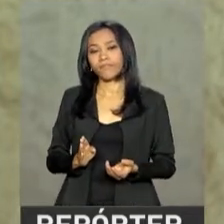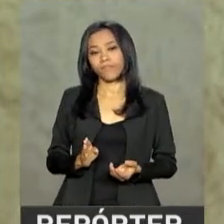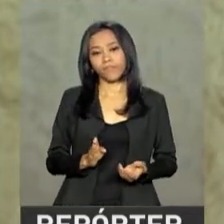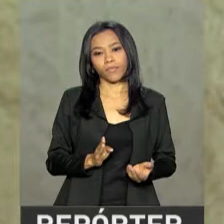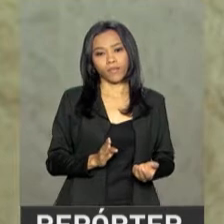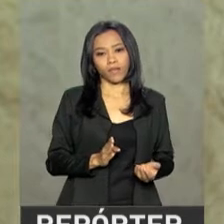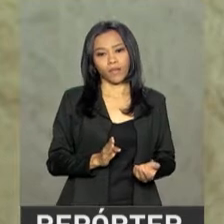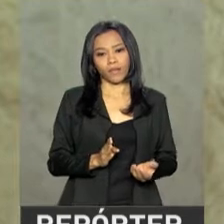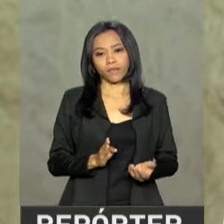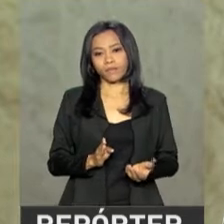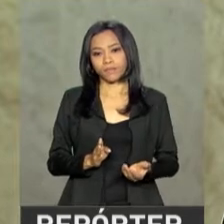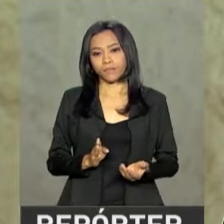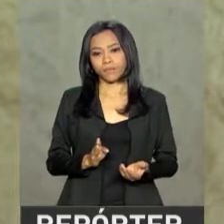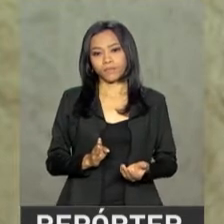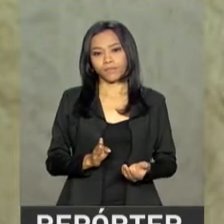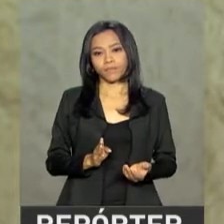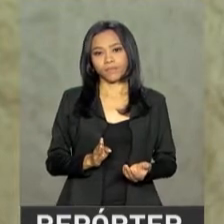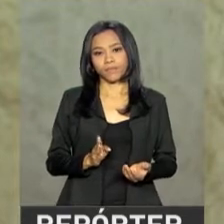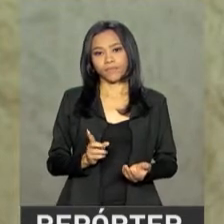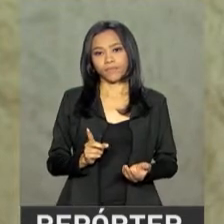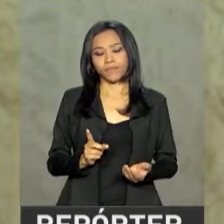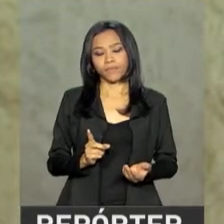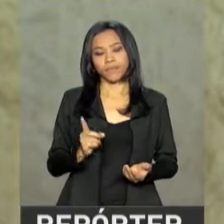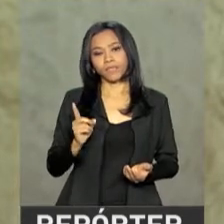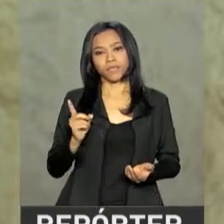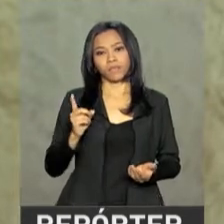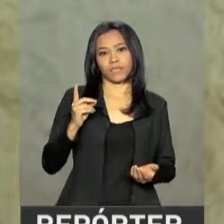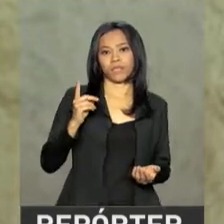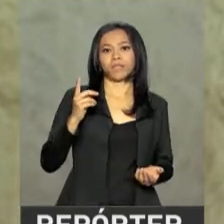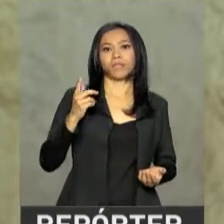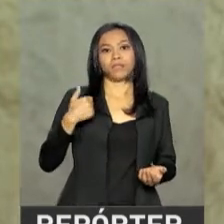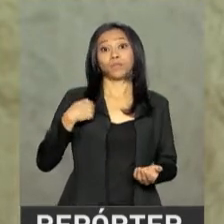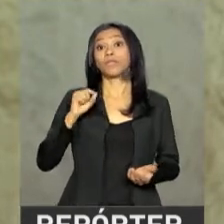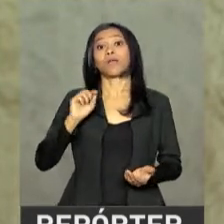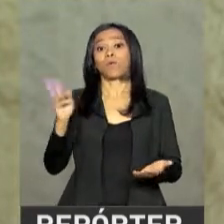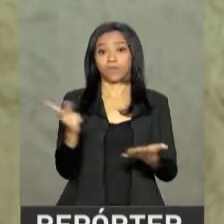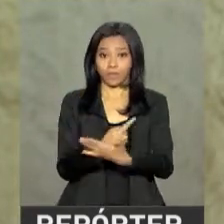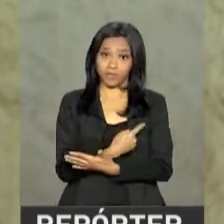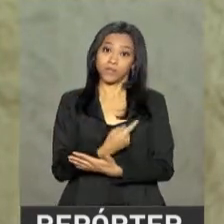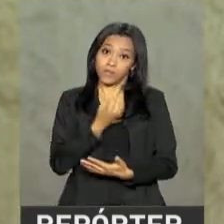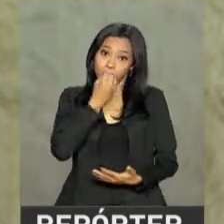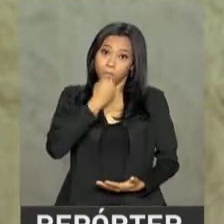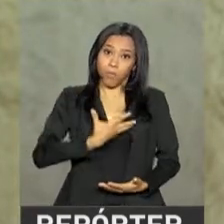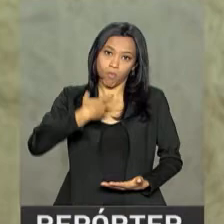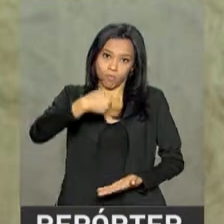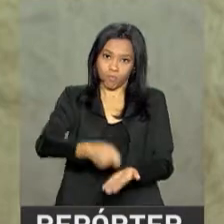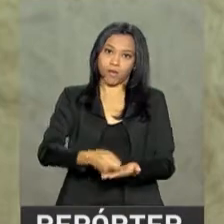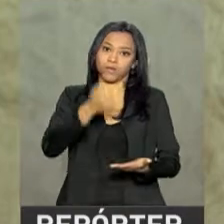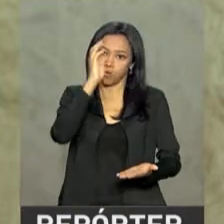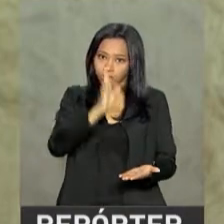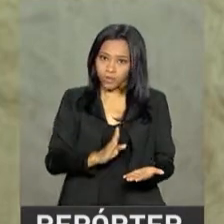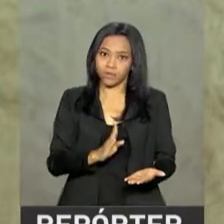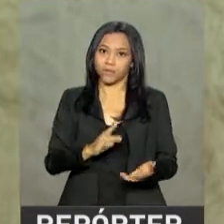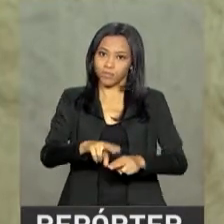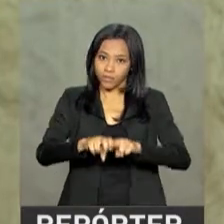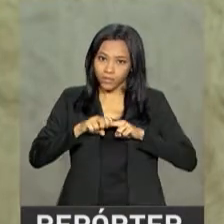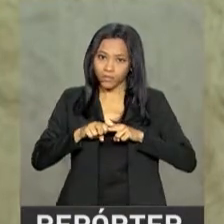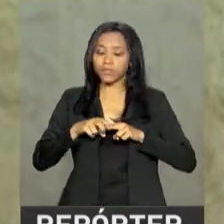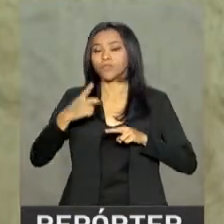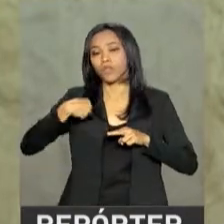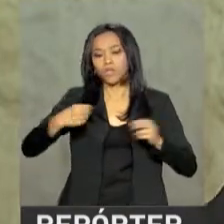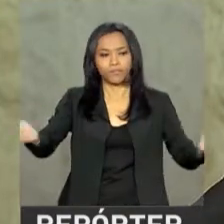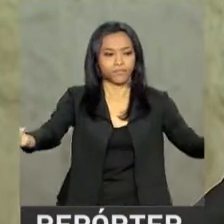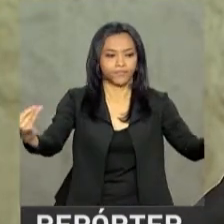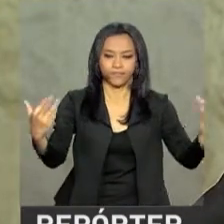daf da forta real onde são de bons pagadores e por isso reunimos os